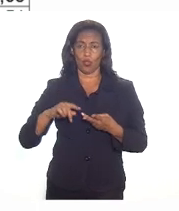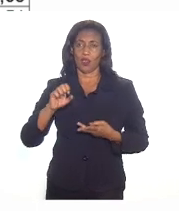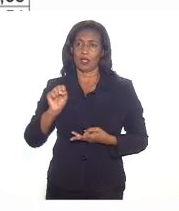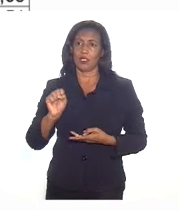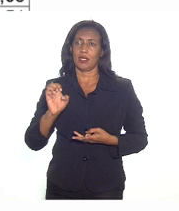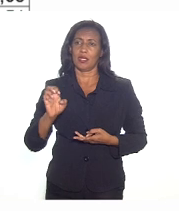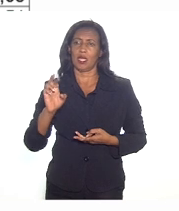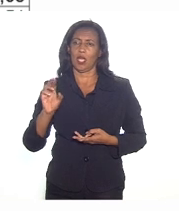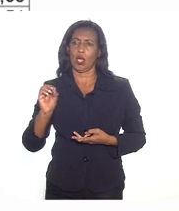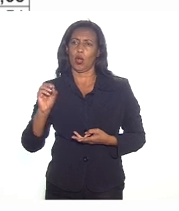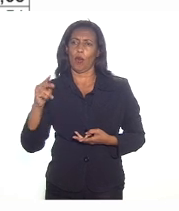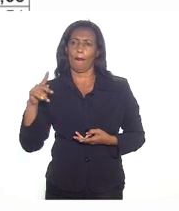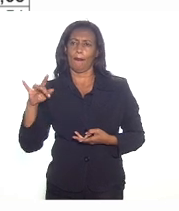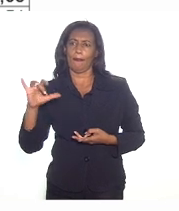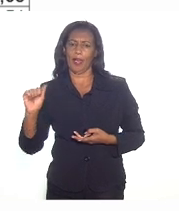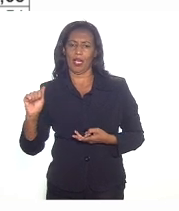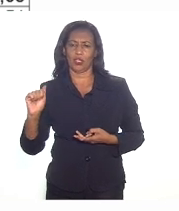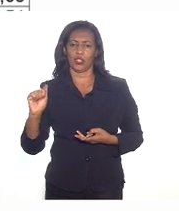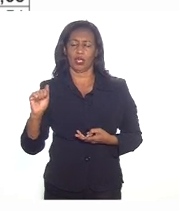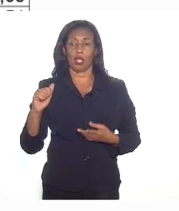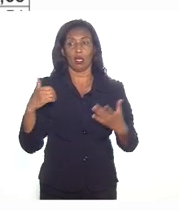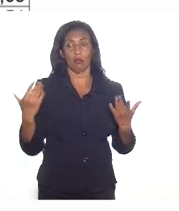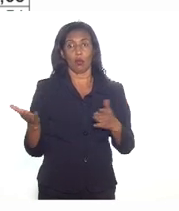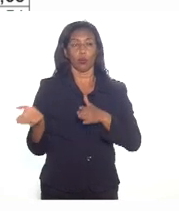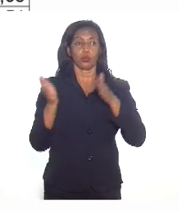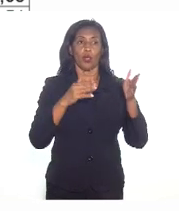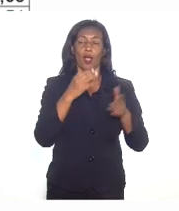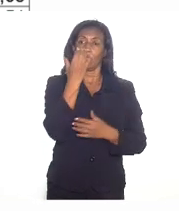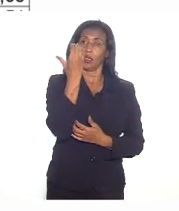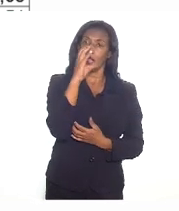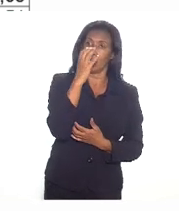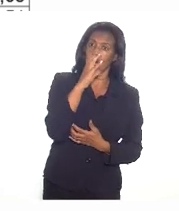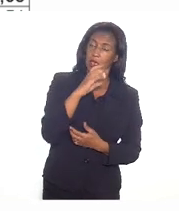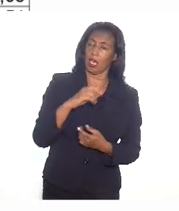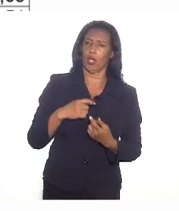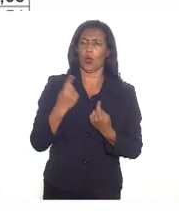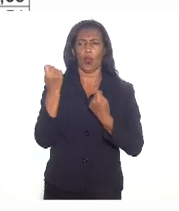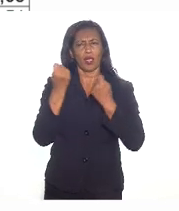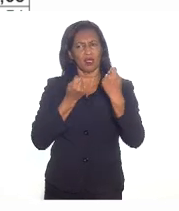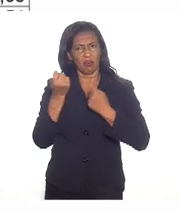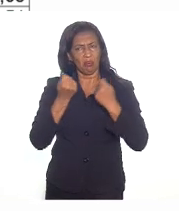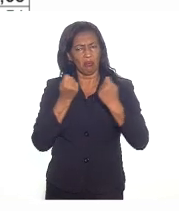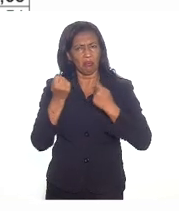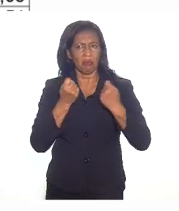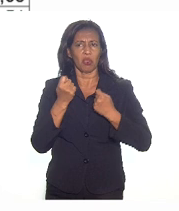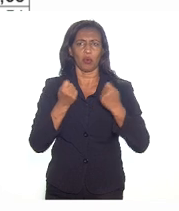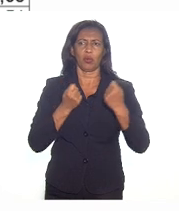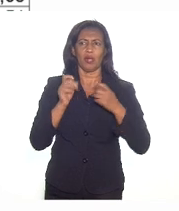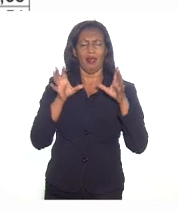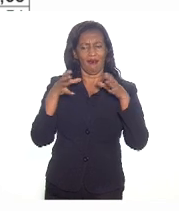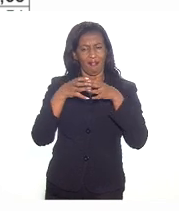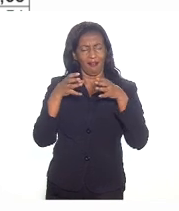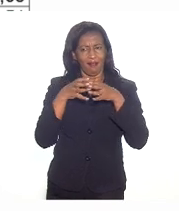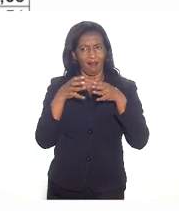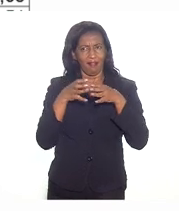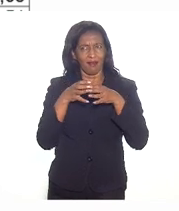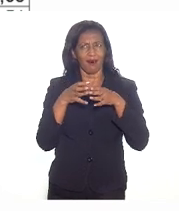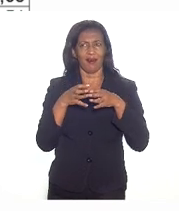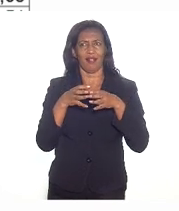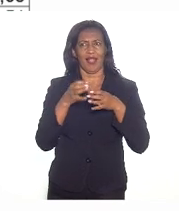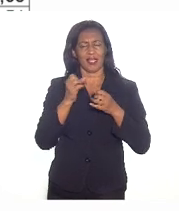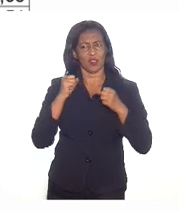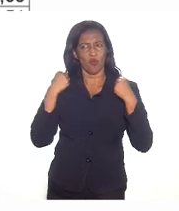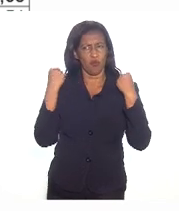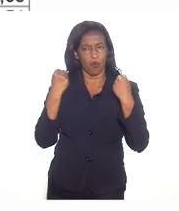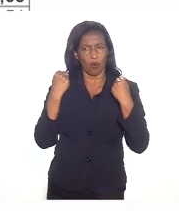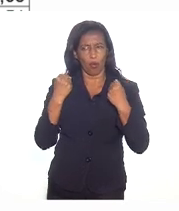E os municípios que menos precisaram, Niterói, que é um município com uma economia muito formalizada, com a classe média alta muito